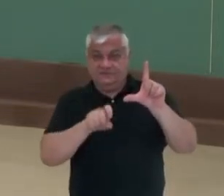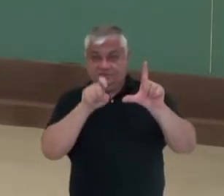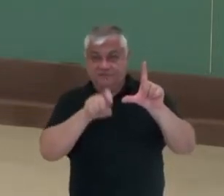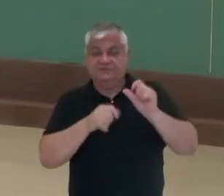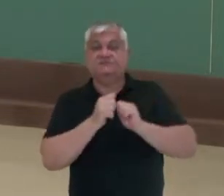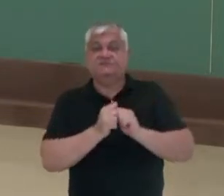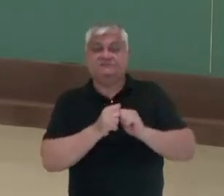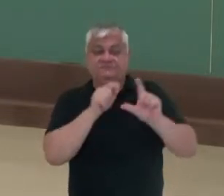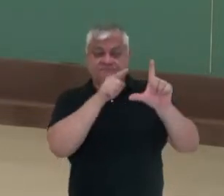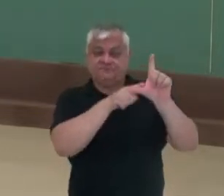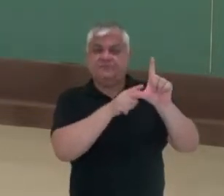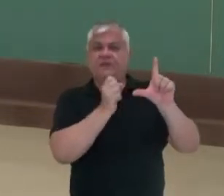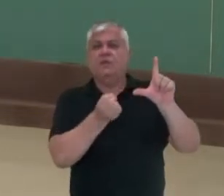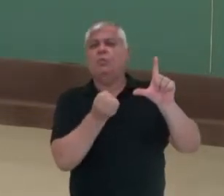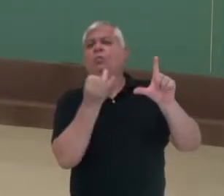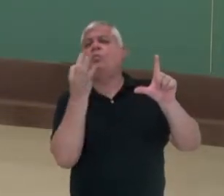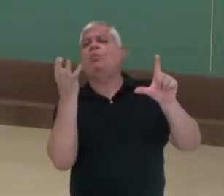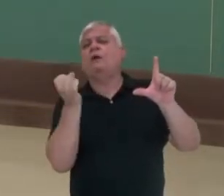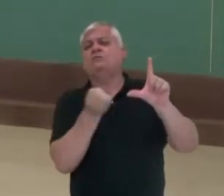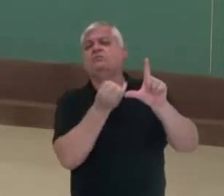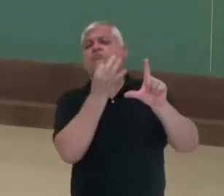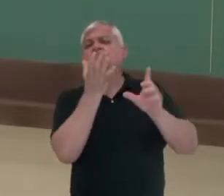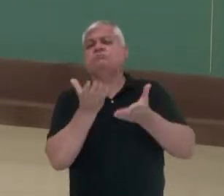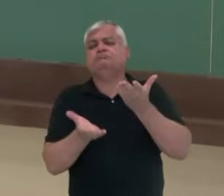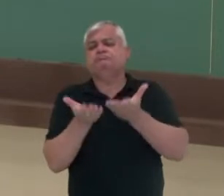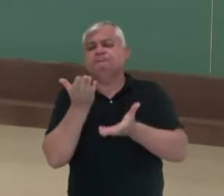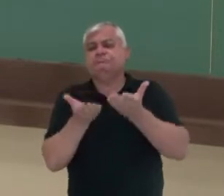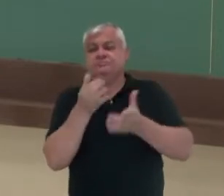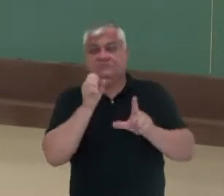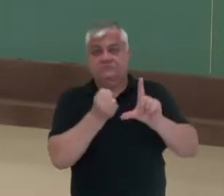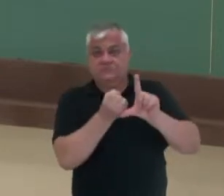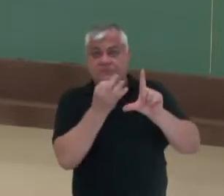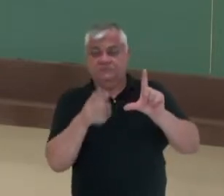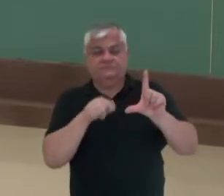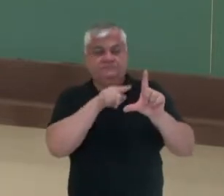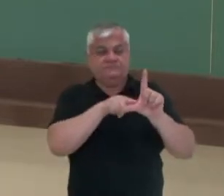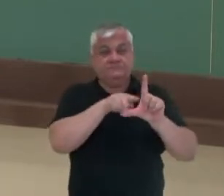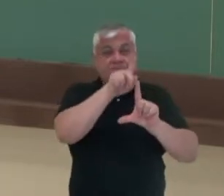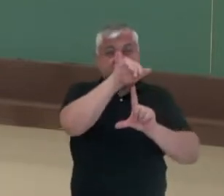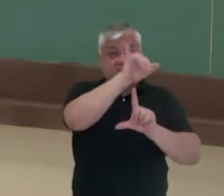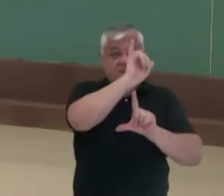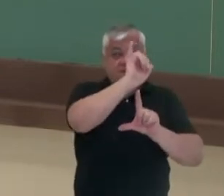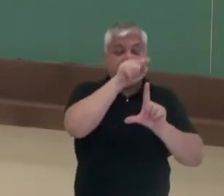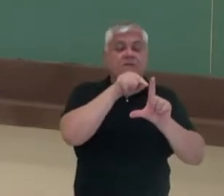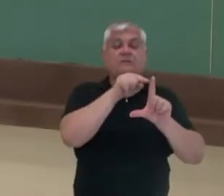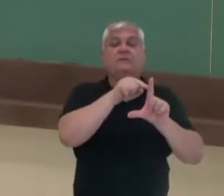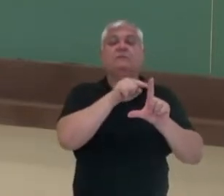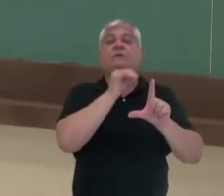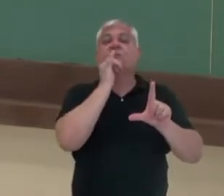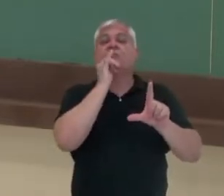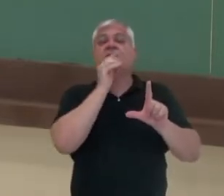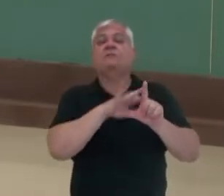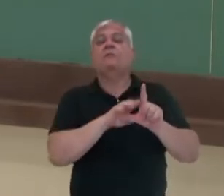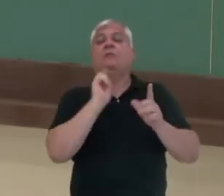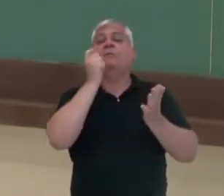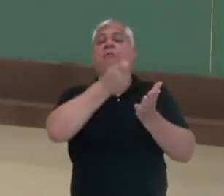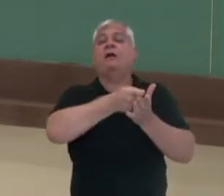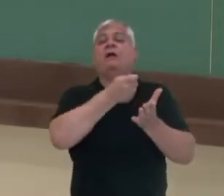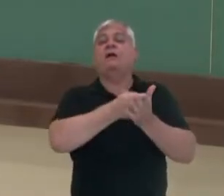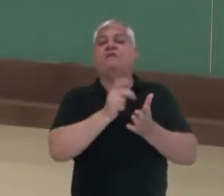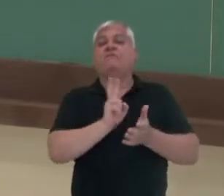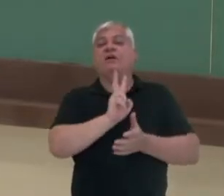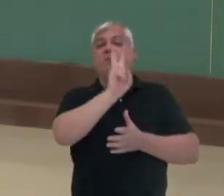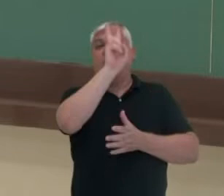estou representando a quantidade de quilos de café, no eixo vertical eu estou representando a